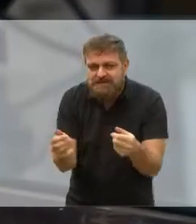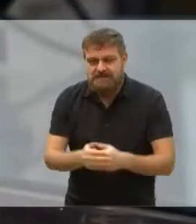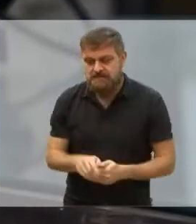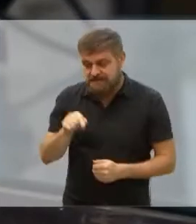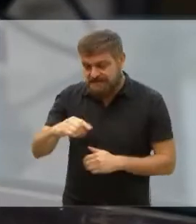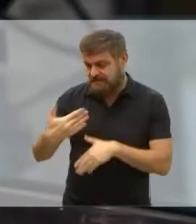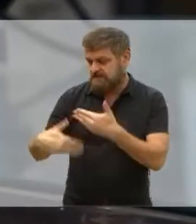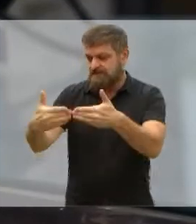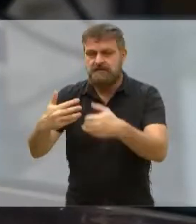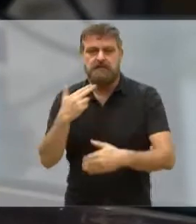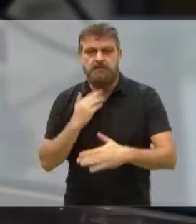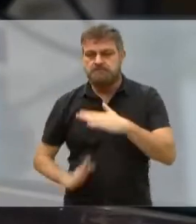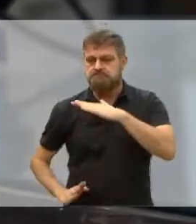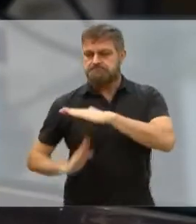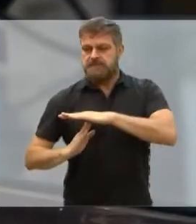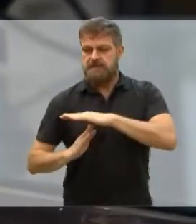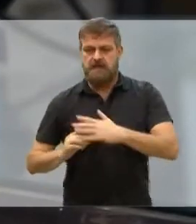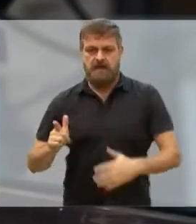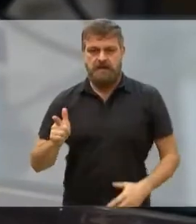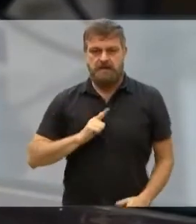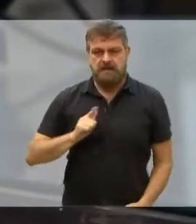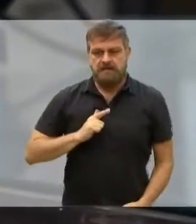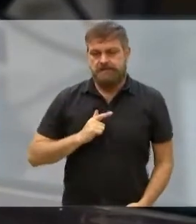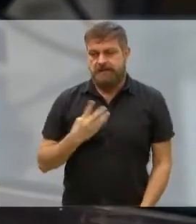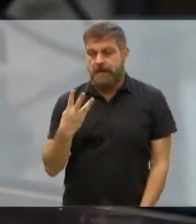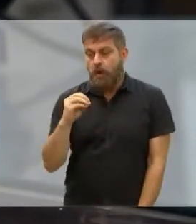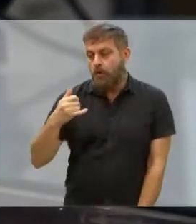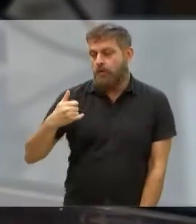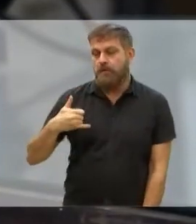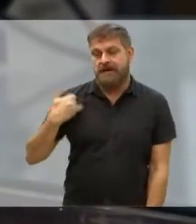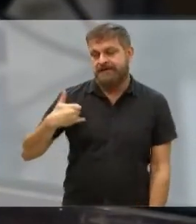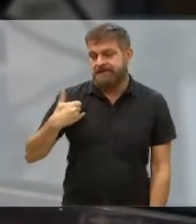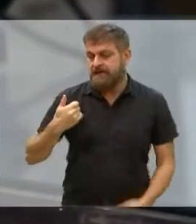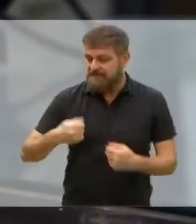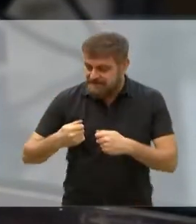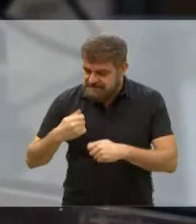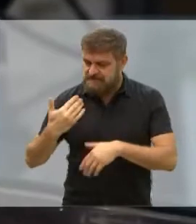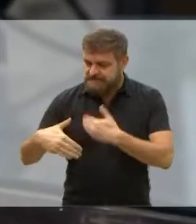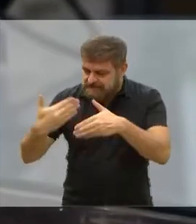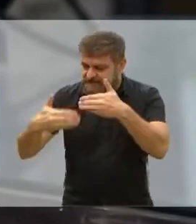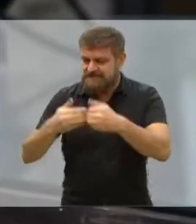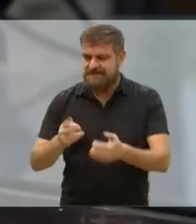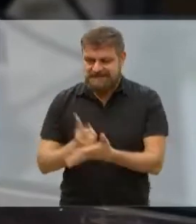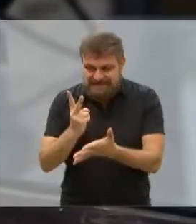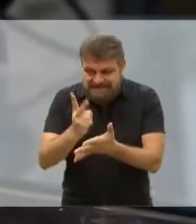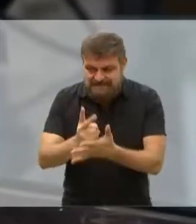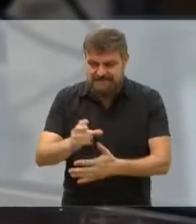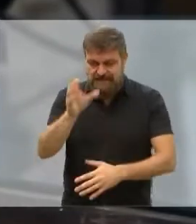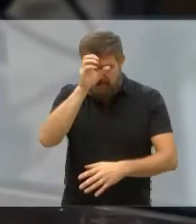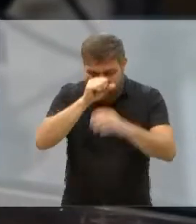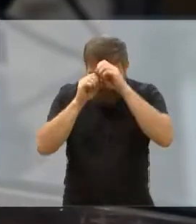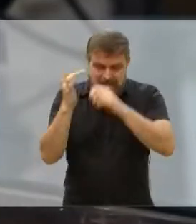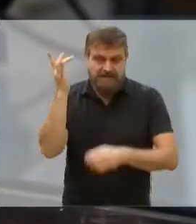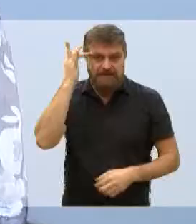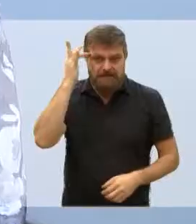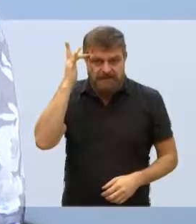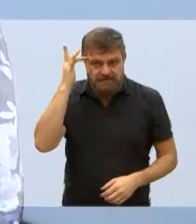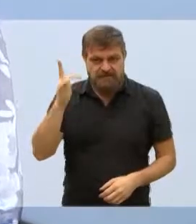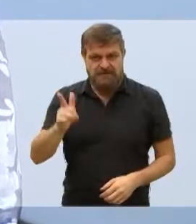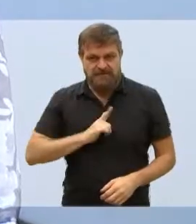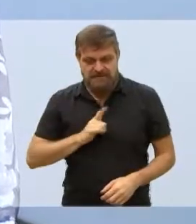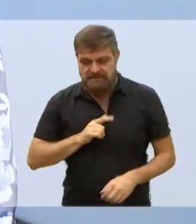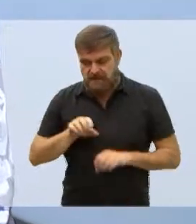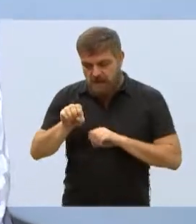Né, nesse desenvolvimento que não pode parar. A gente tem meninos de 40 anos que precisam se desenvolver e têm o que se desenvolver. Então